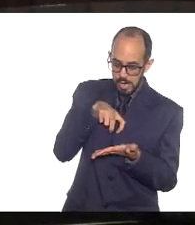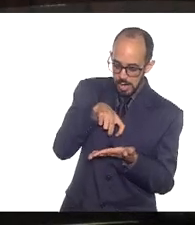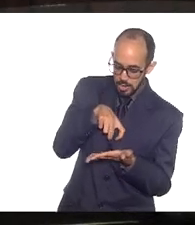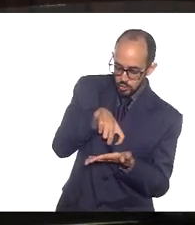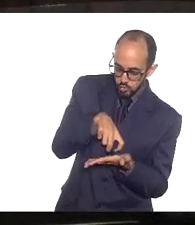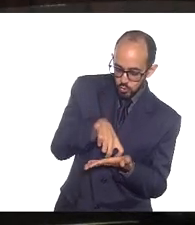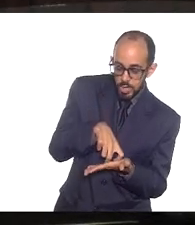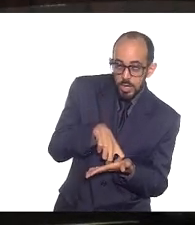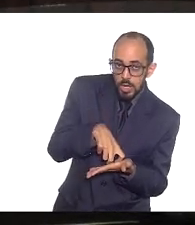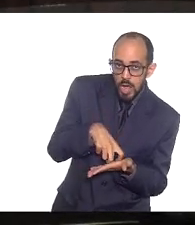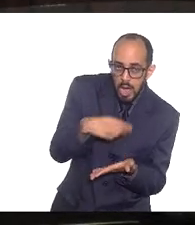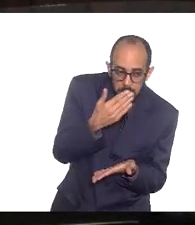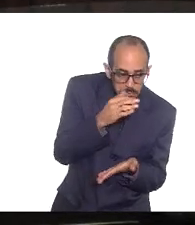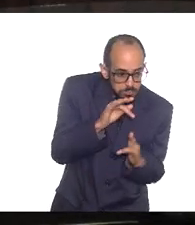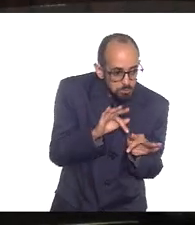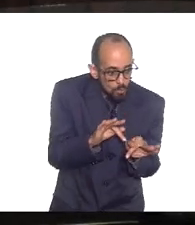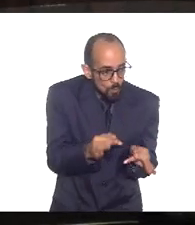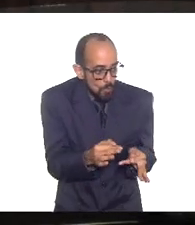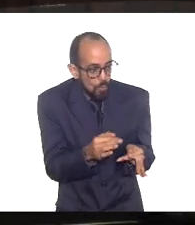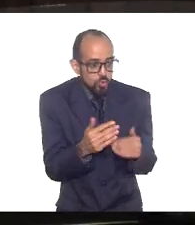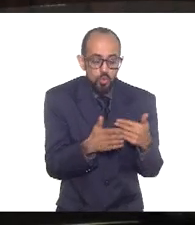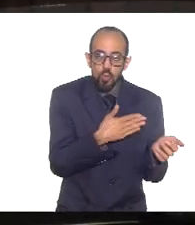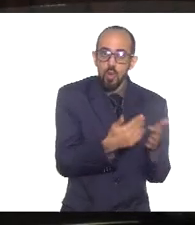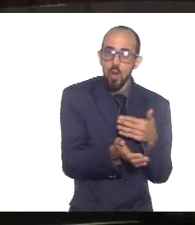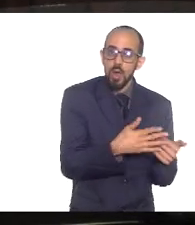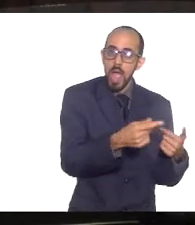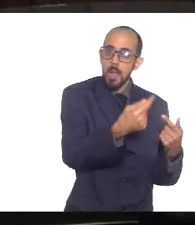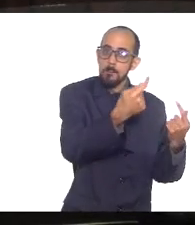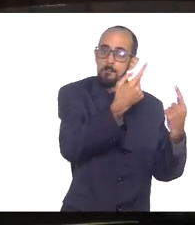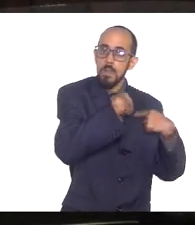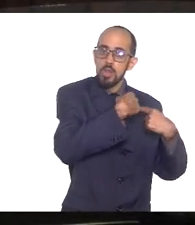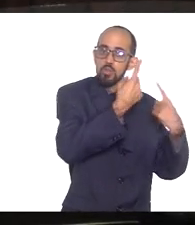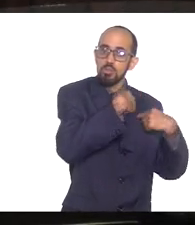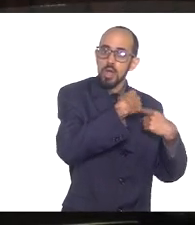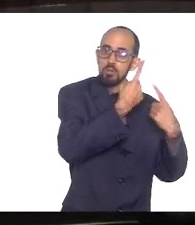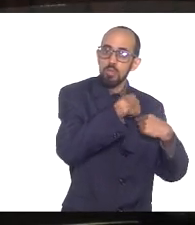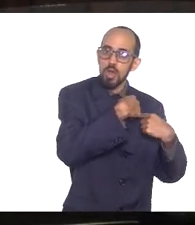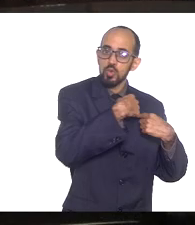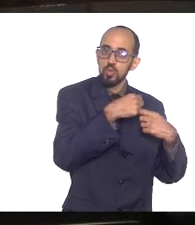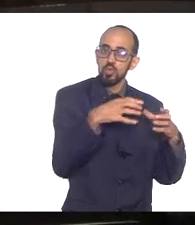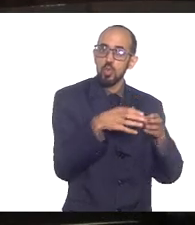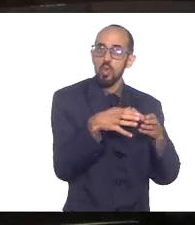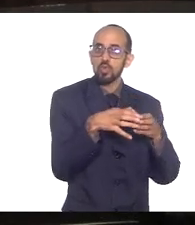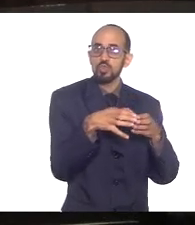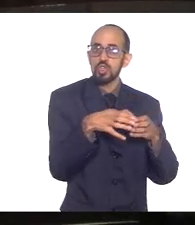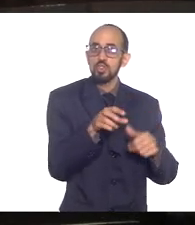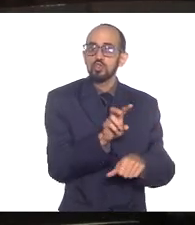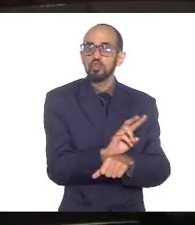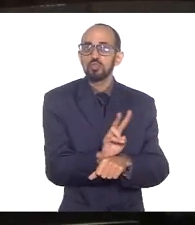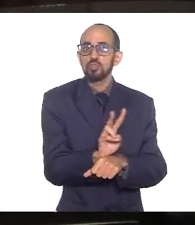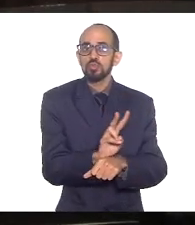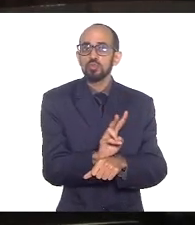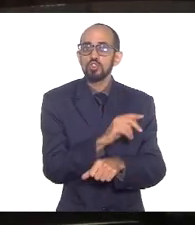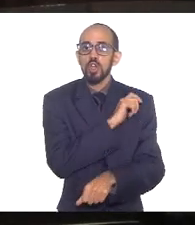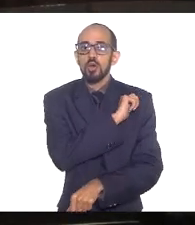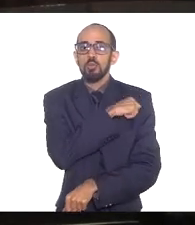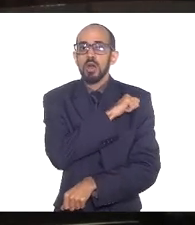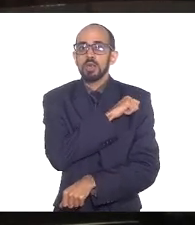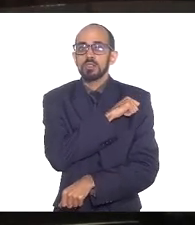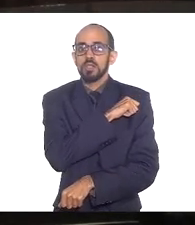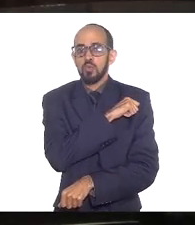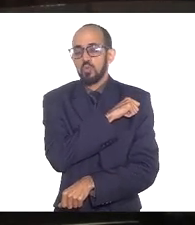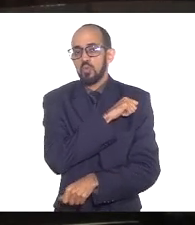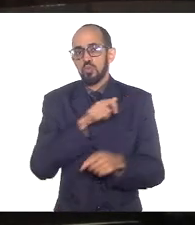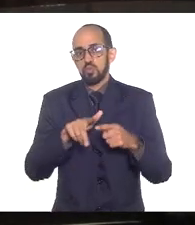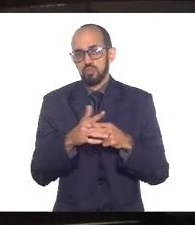diante de todo e qualquer diretriz do Conselho de supervisão do regime de recuperação fiscal temos quiser alugar